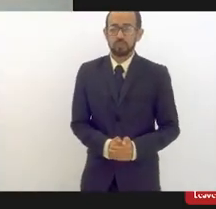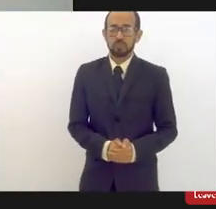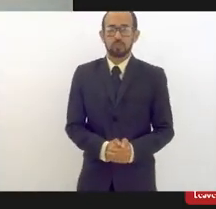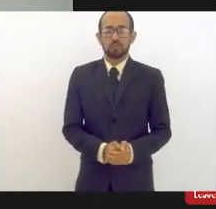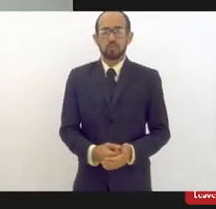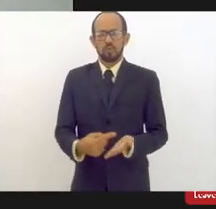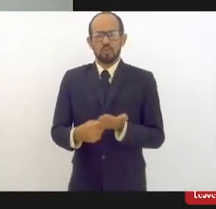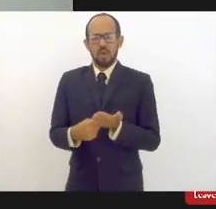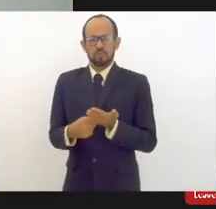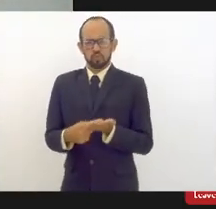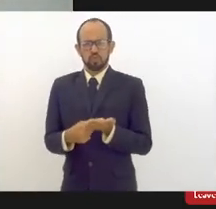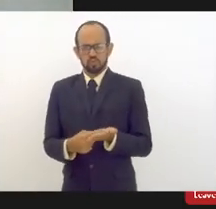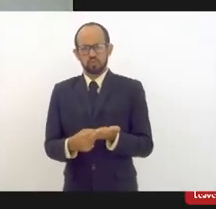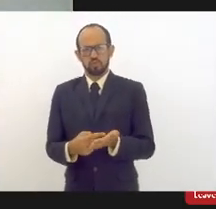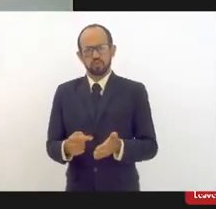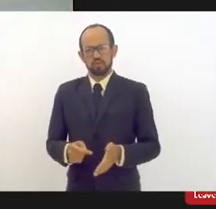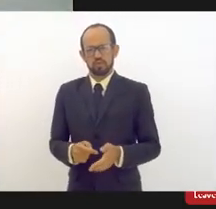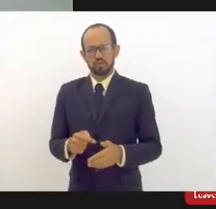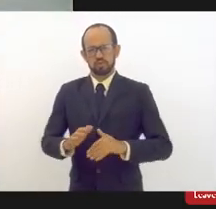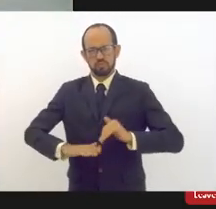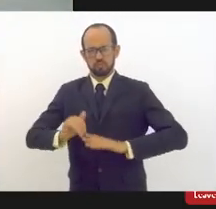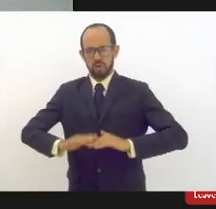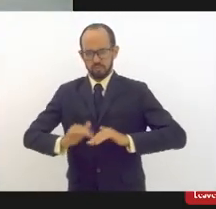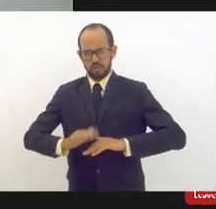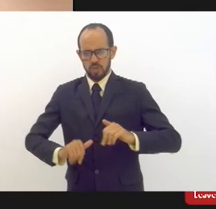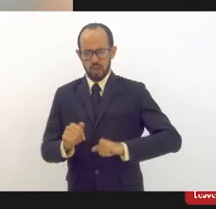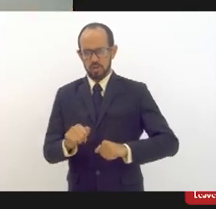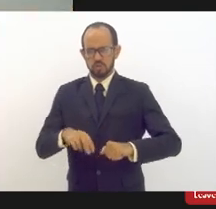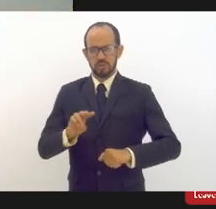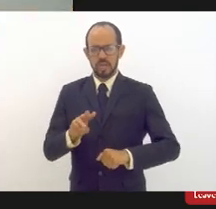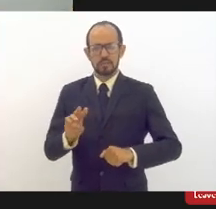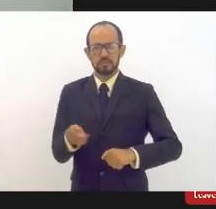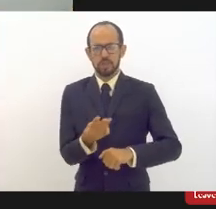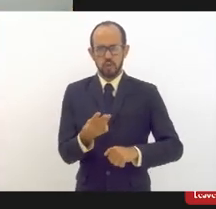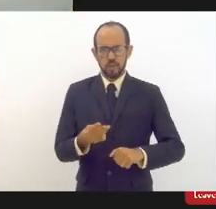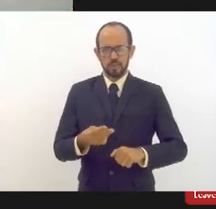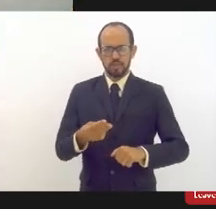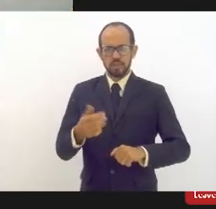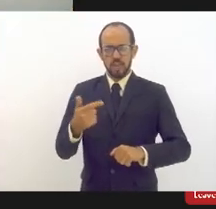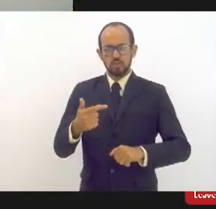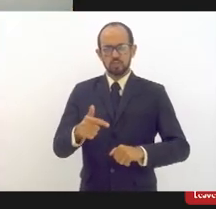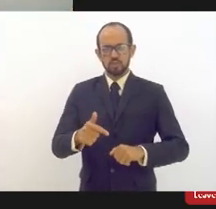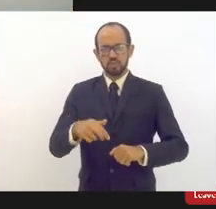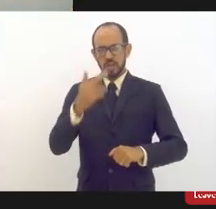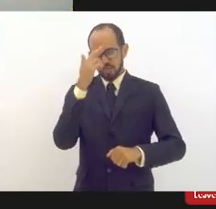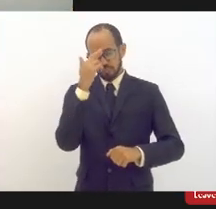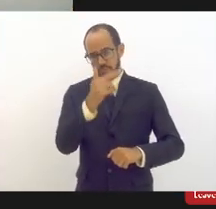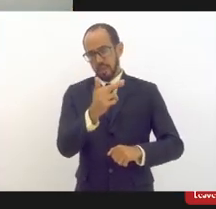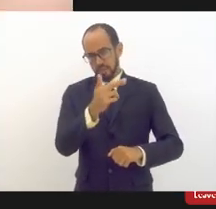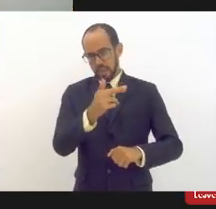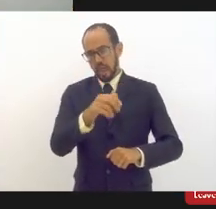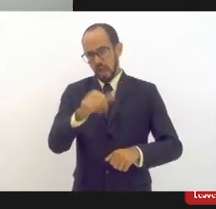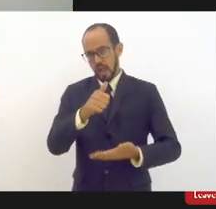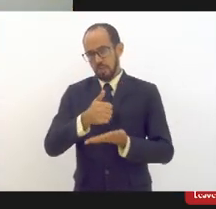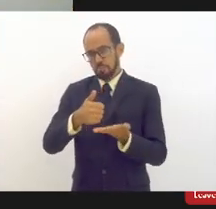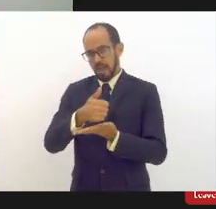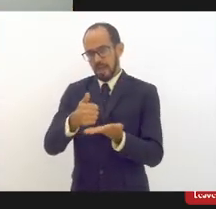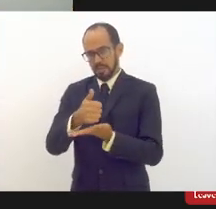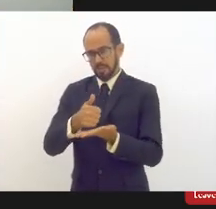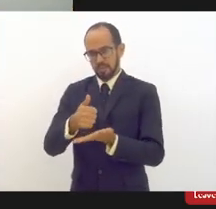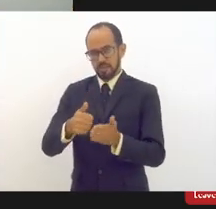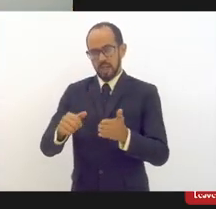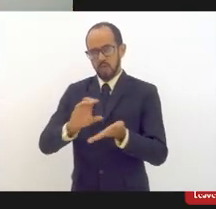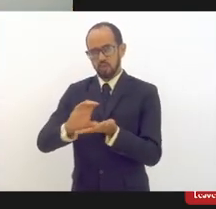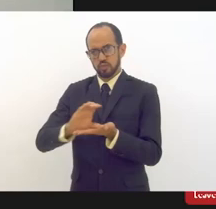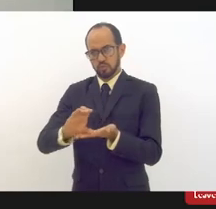e devolução de mais ou menos 3 bilhões de reais, já não cumpriu o mínimo constitucional. Agora, o Estado